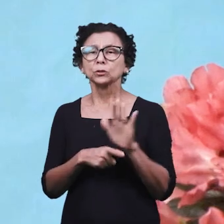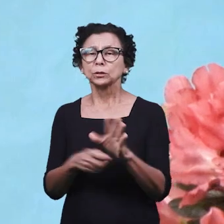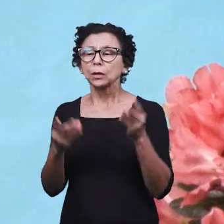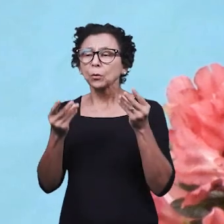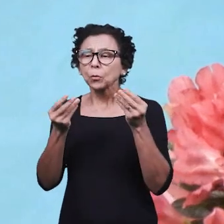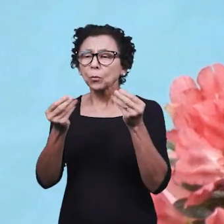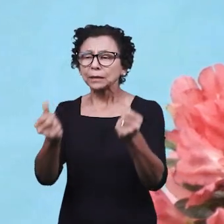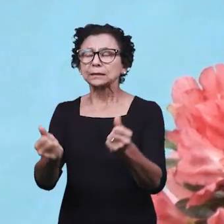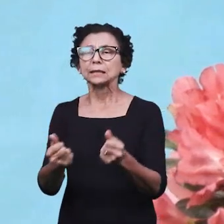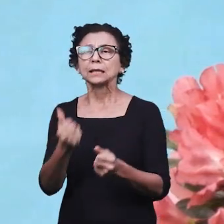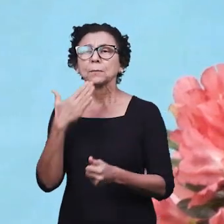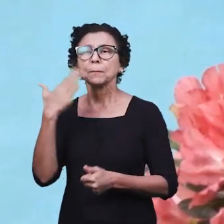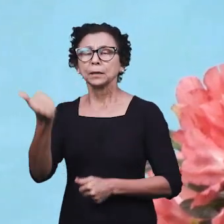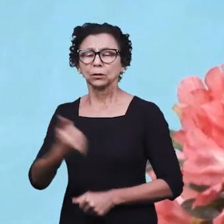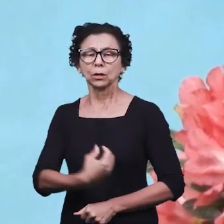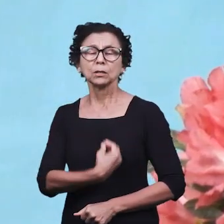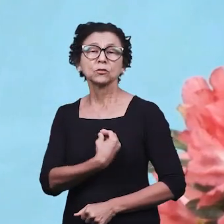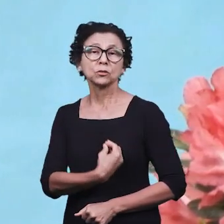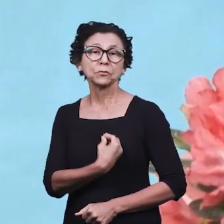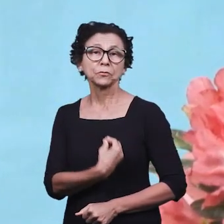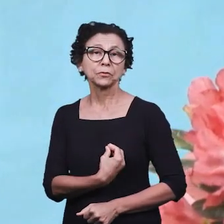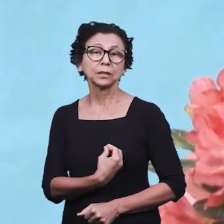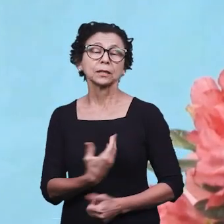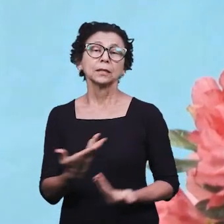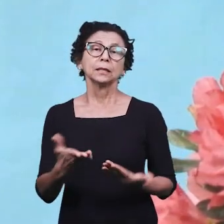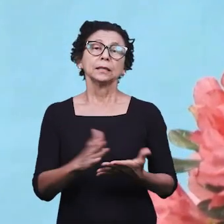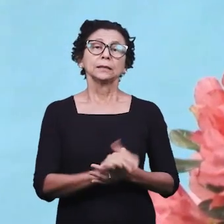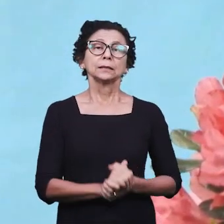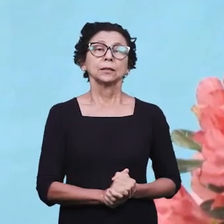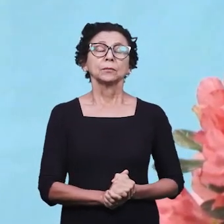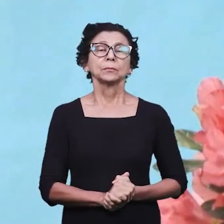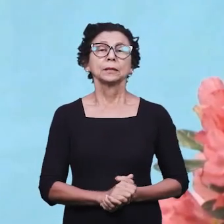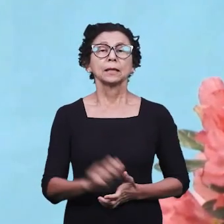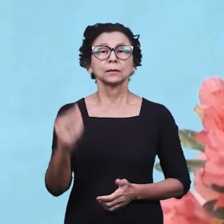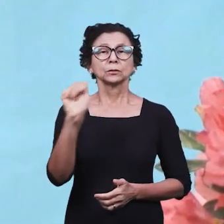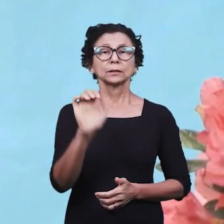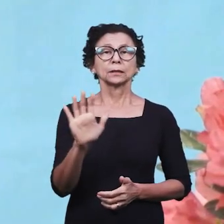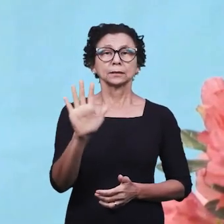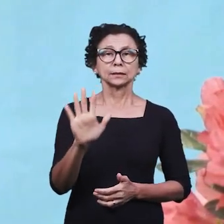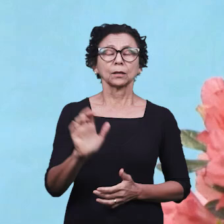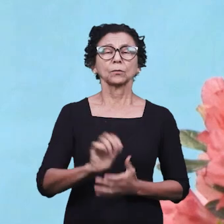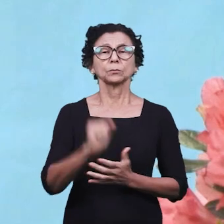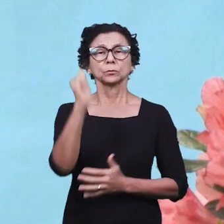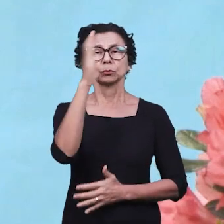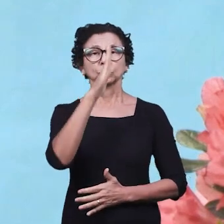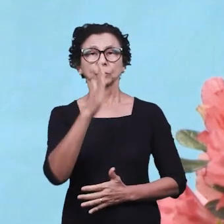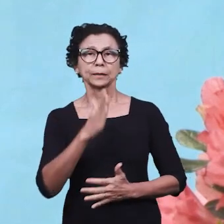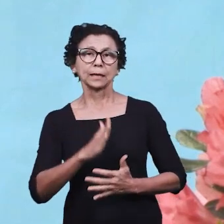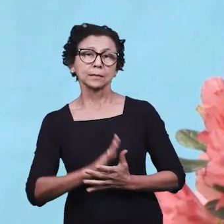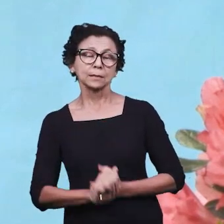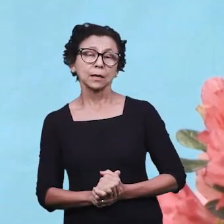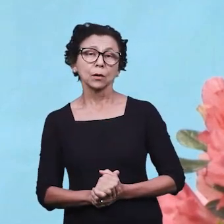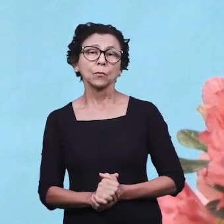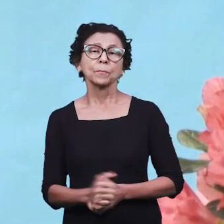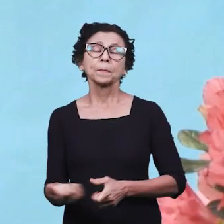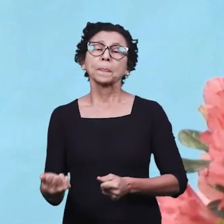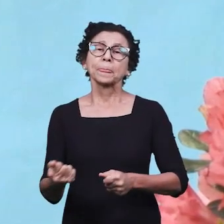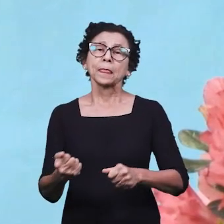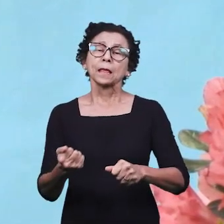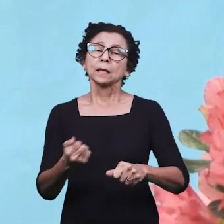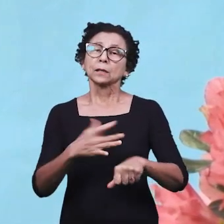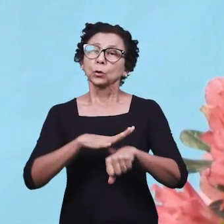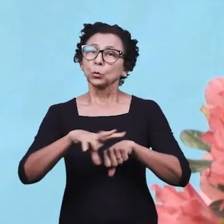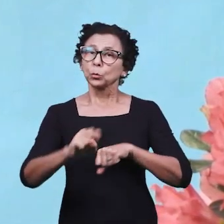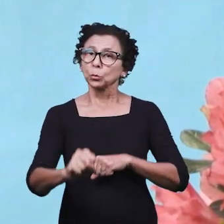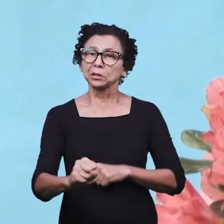para os pacientes que a possuem. Segundo a Sociedade Brasileira de Diabetes, a diabetes é uma doença crônica, no qual o corpo